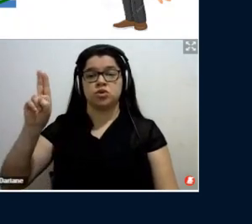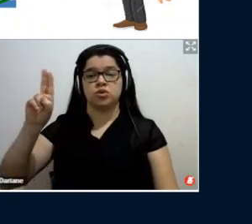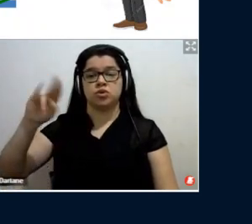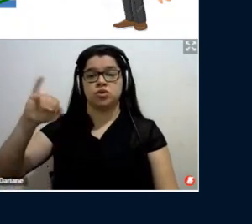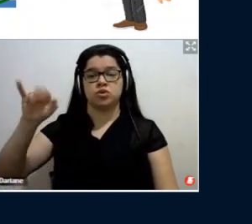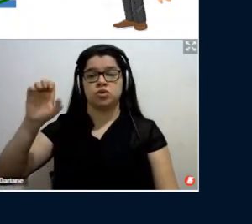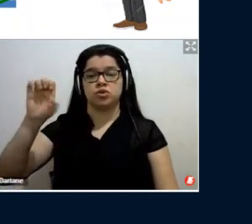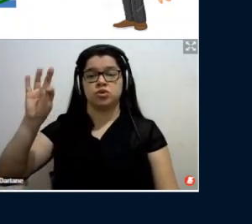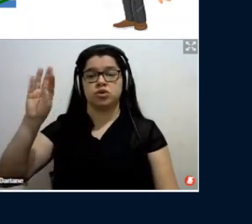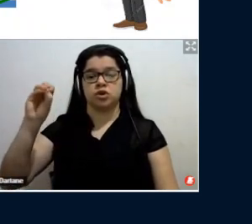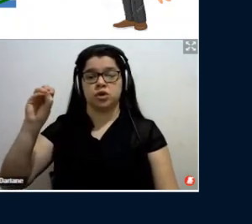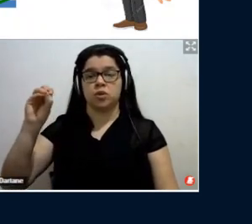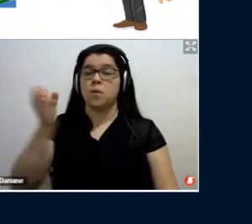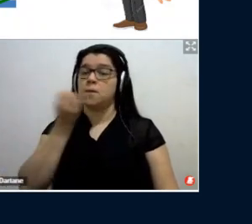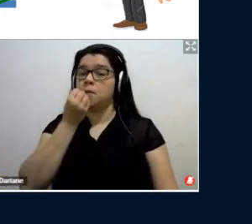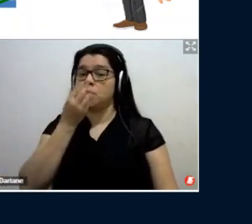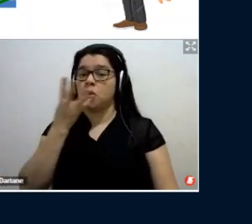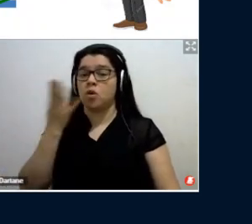Predicado.